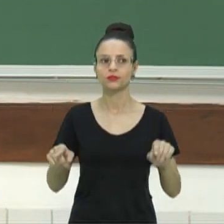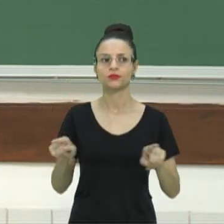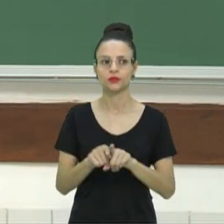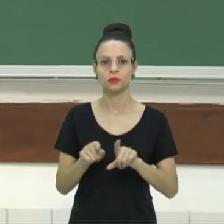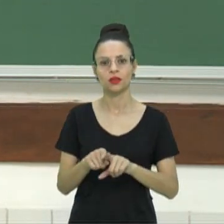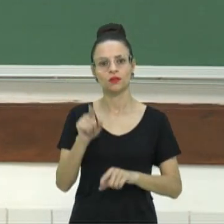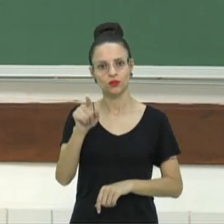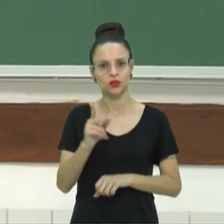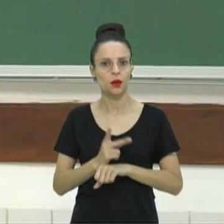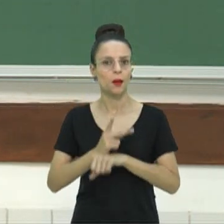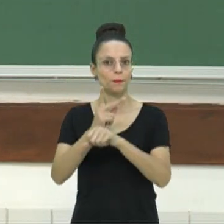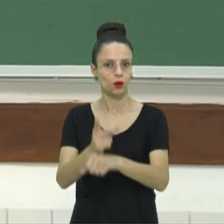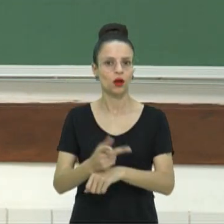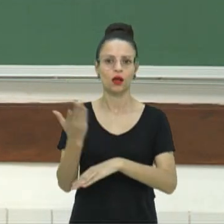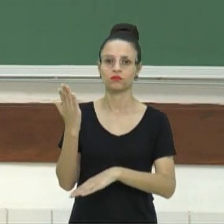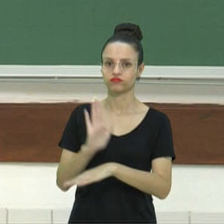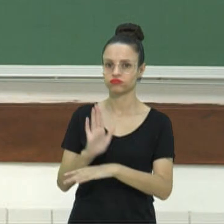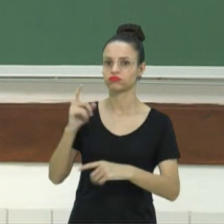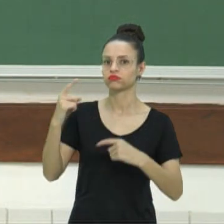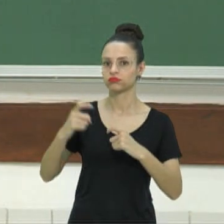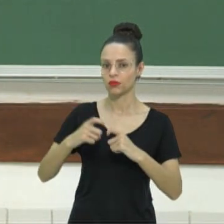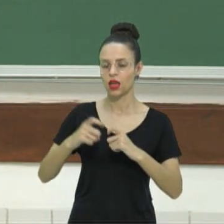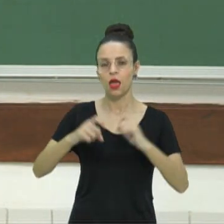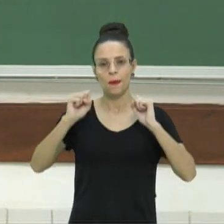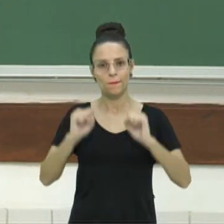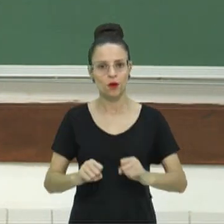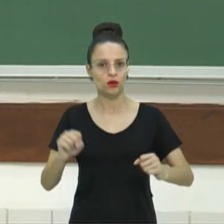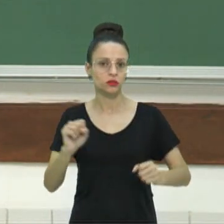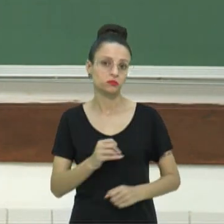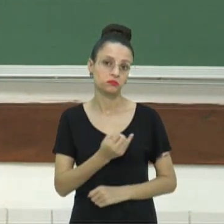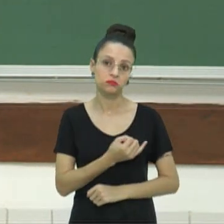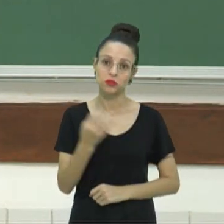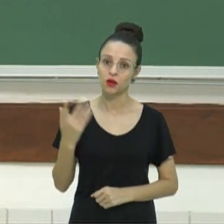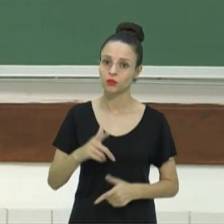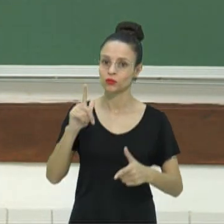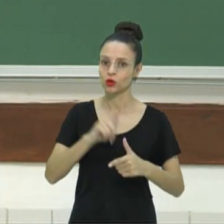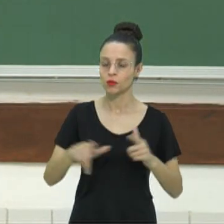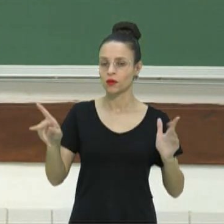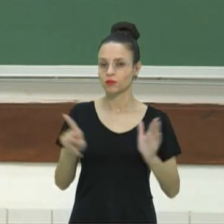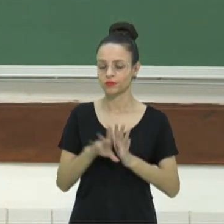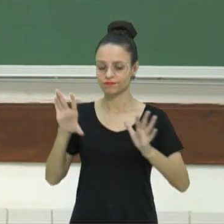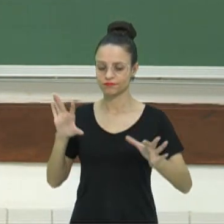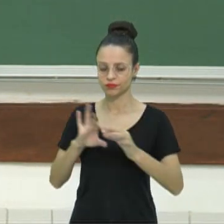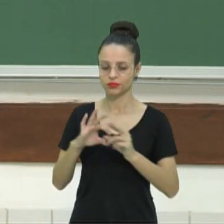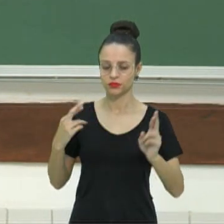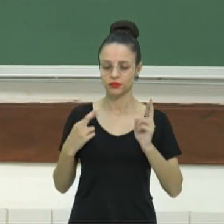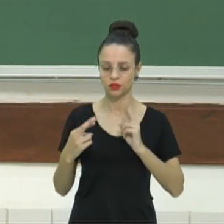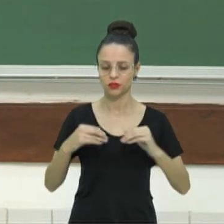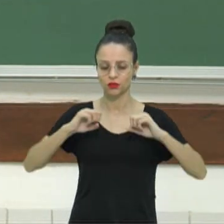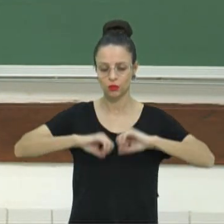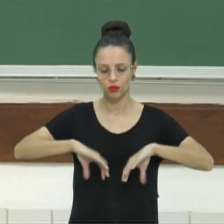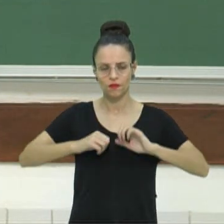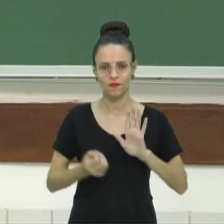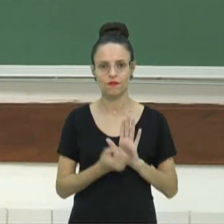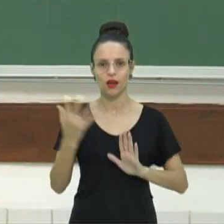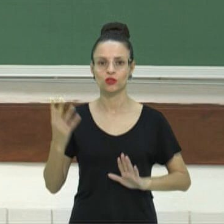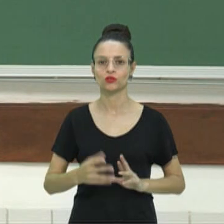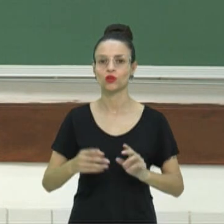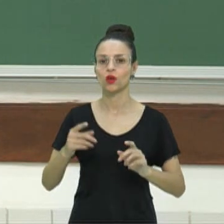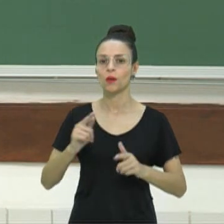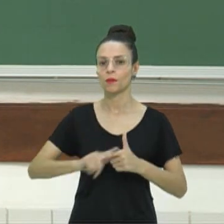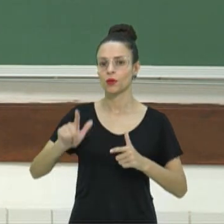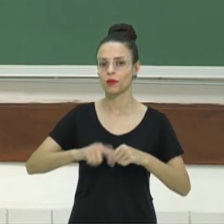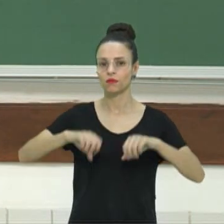você pode estar procurando ajuda médica que pode, às vezes, estar tendo algum problema respiratório ali, né? Então, tem vários problemas respiratórios, principalmente